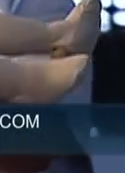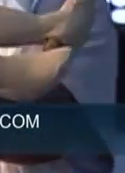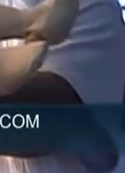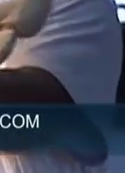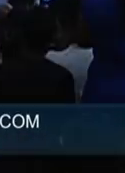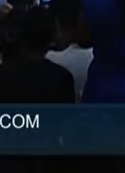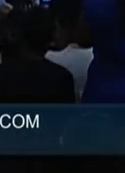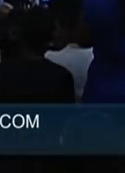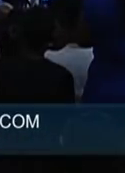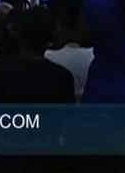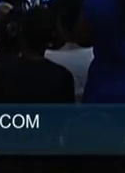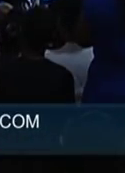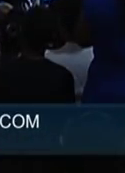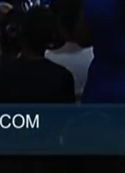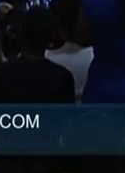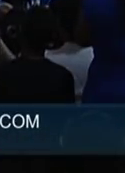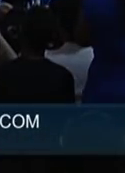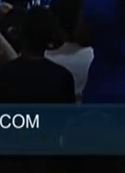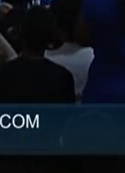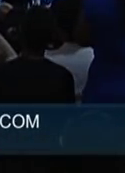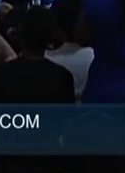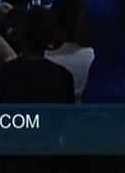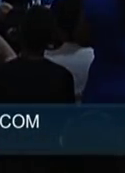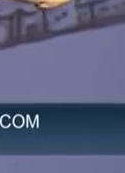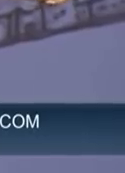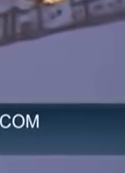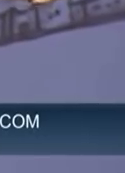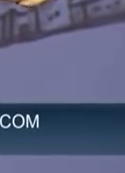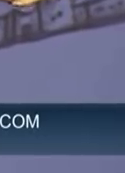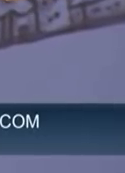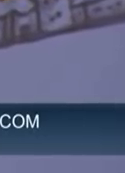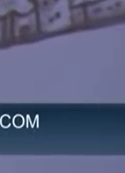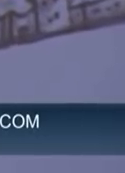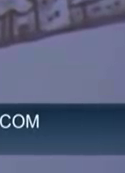é que paramos para chamar.